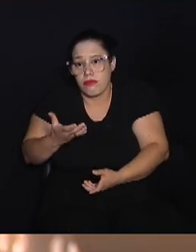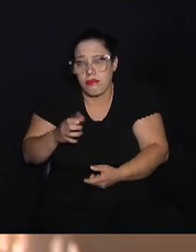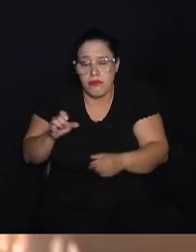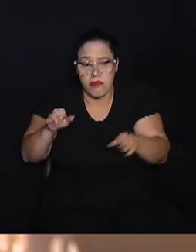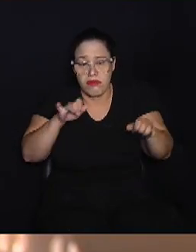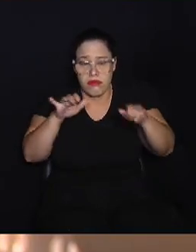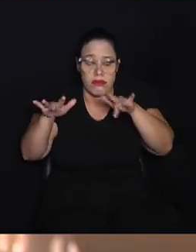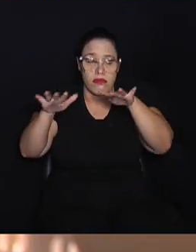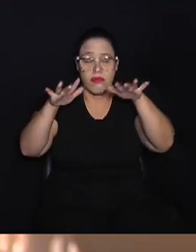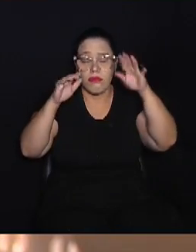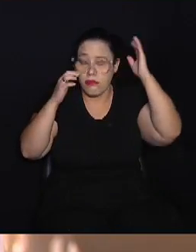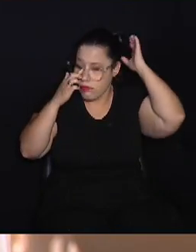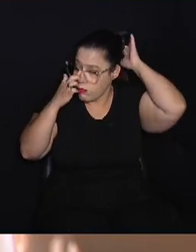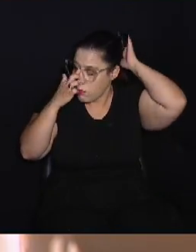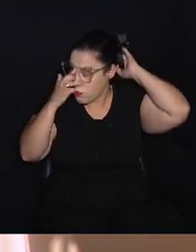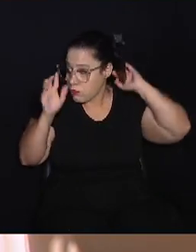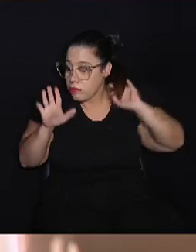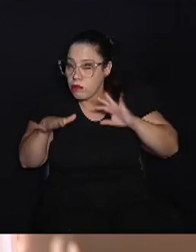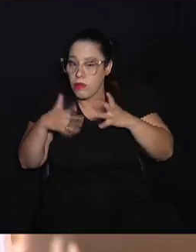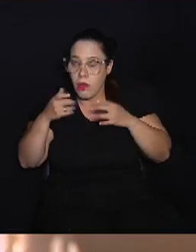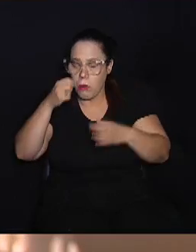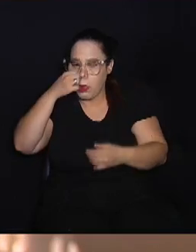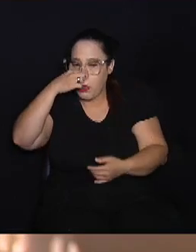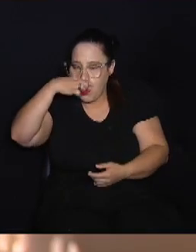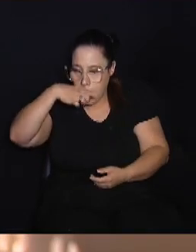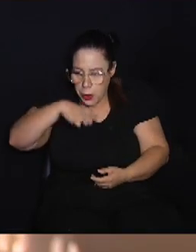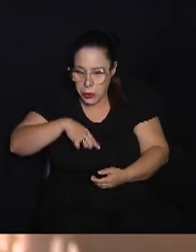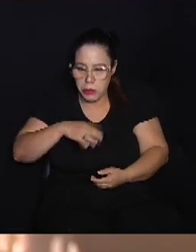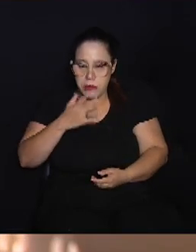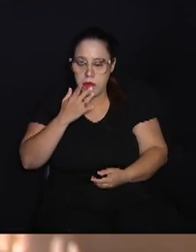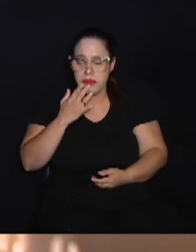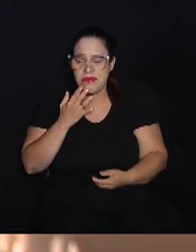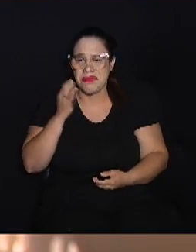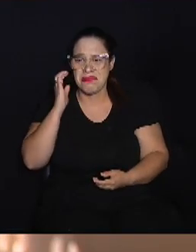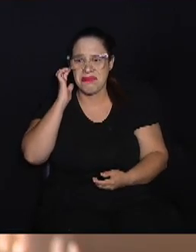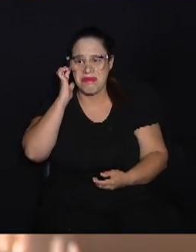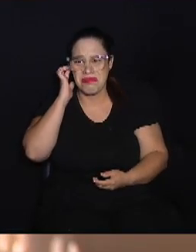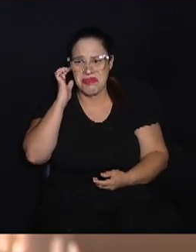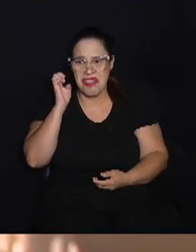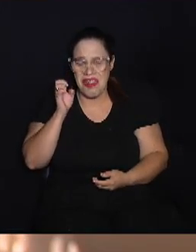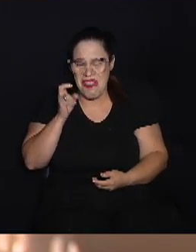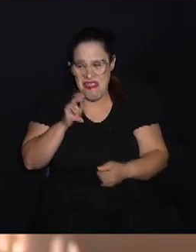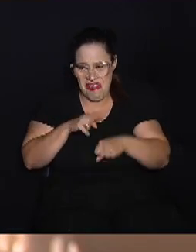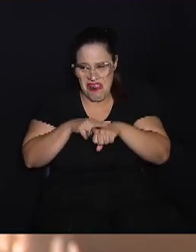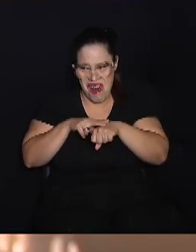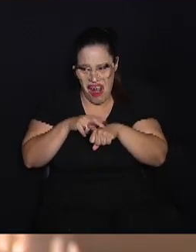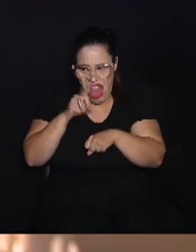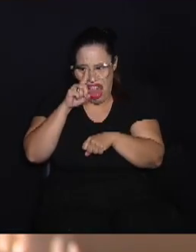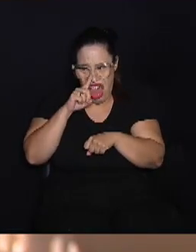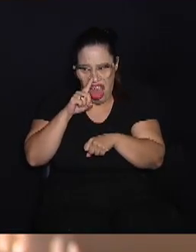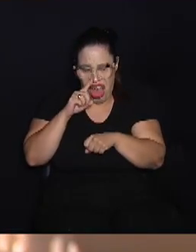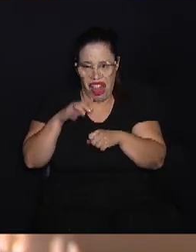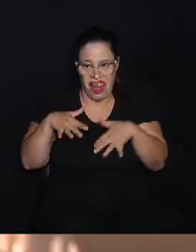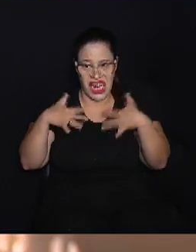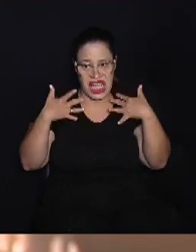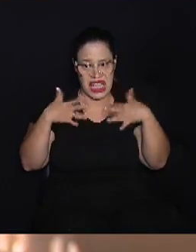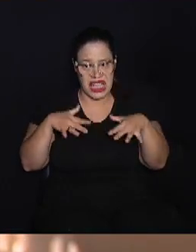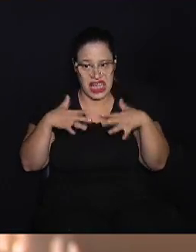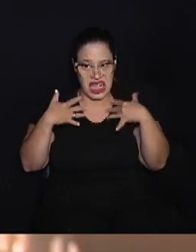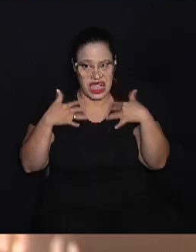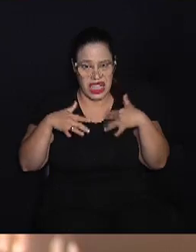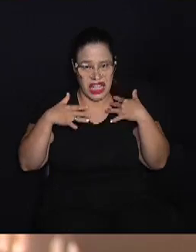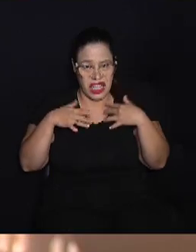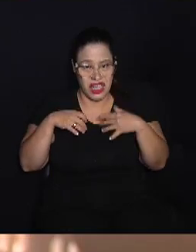umidificação do ar. Quando eu tenho secreções de colorações esverdeadas ou amareladas, isso já está falando a favor de